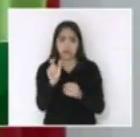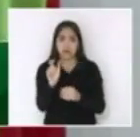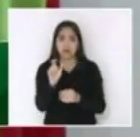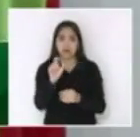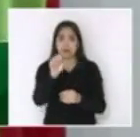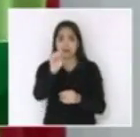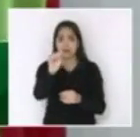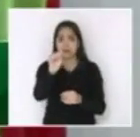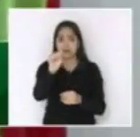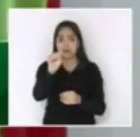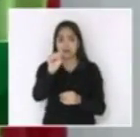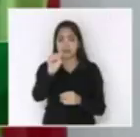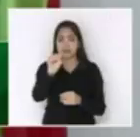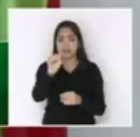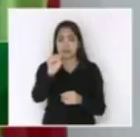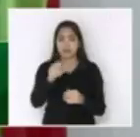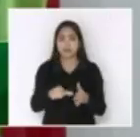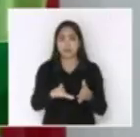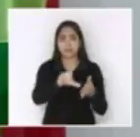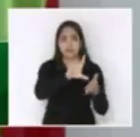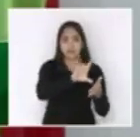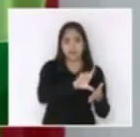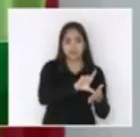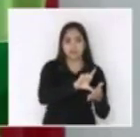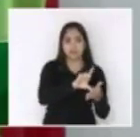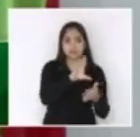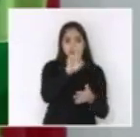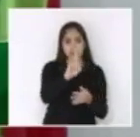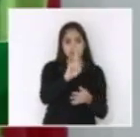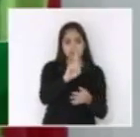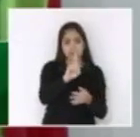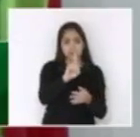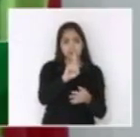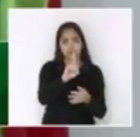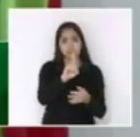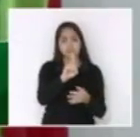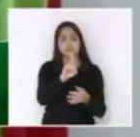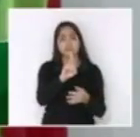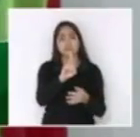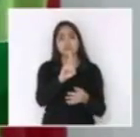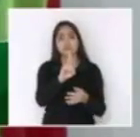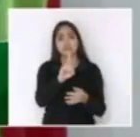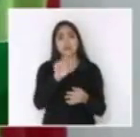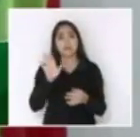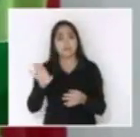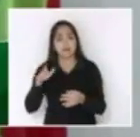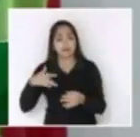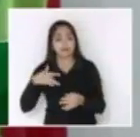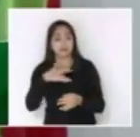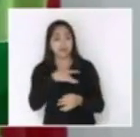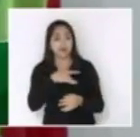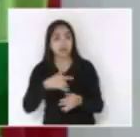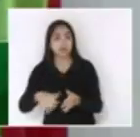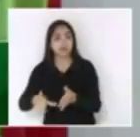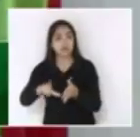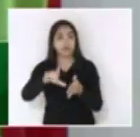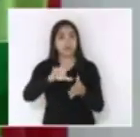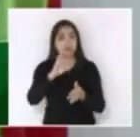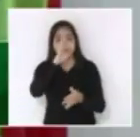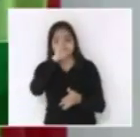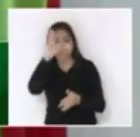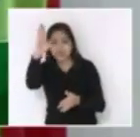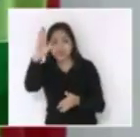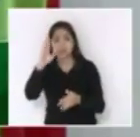vem antes da letra D. A saúde vem antes da diversão. Por isso, o meu